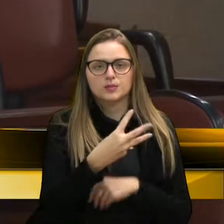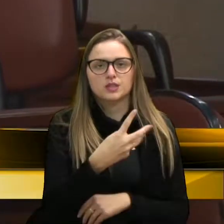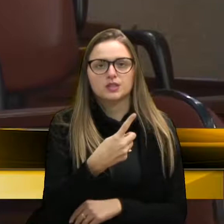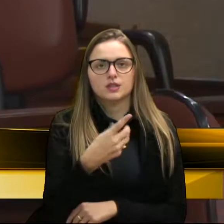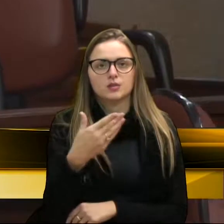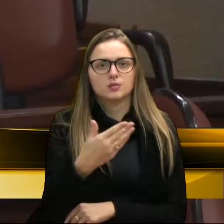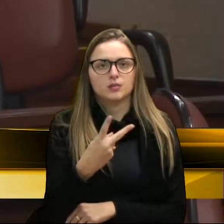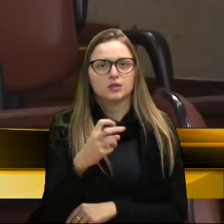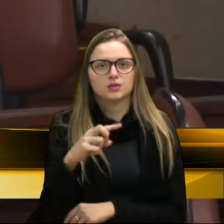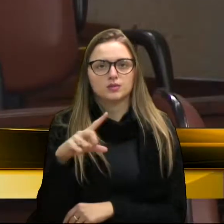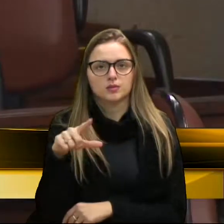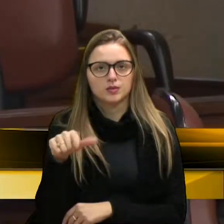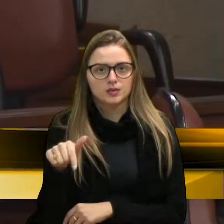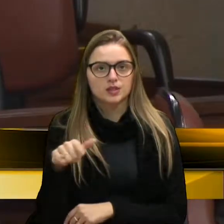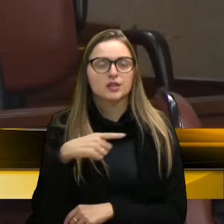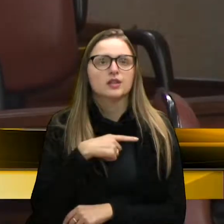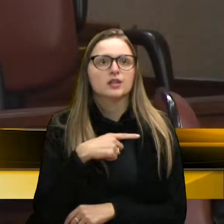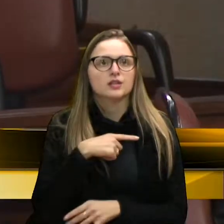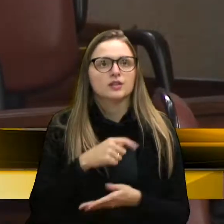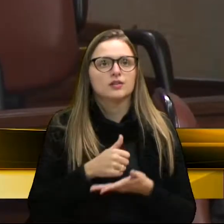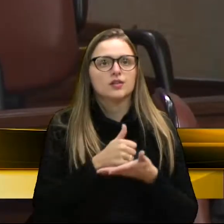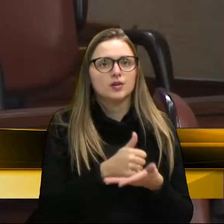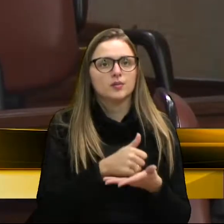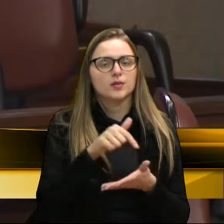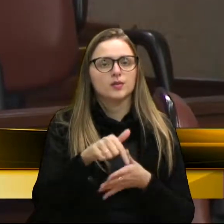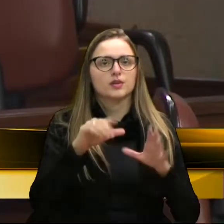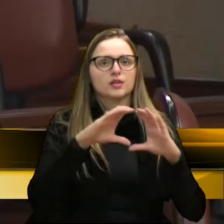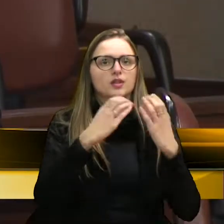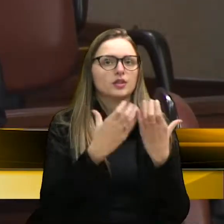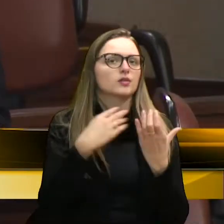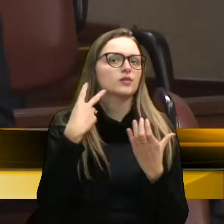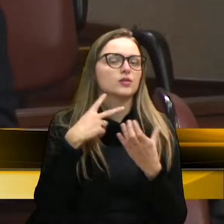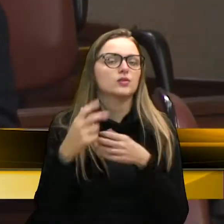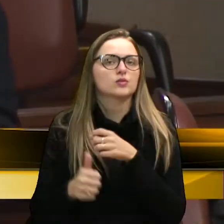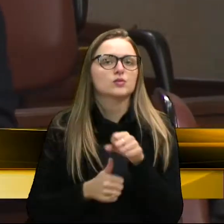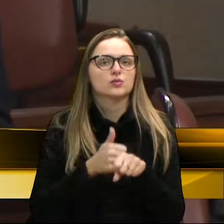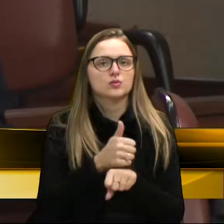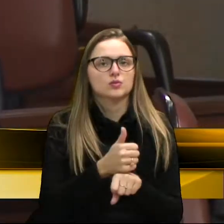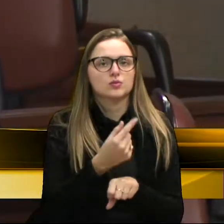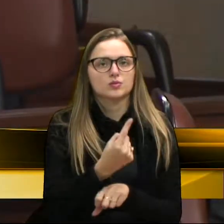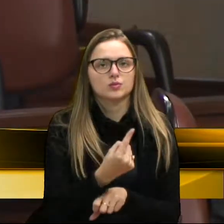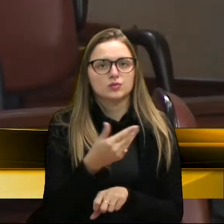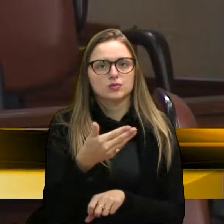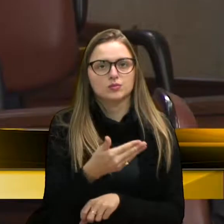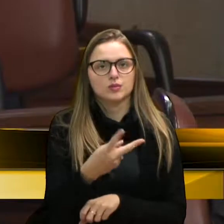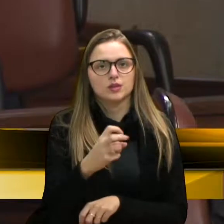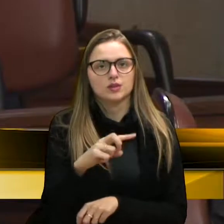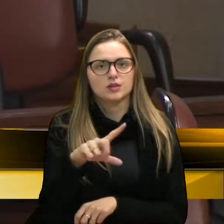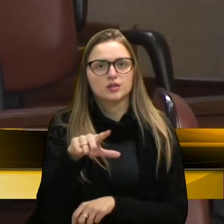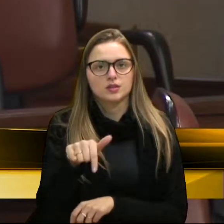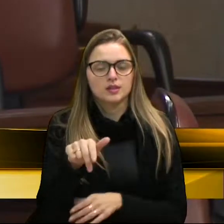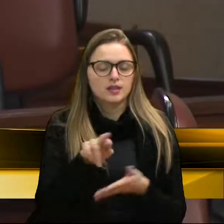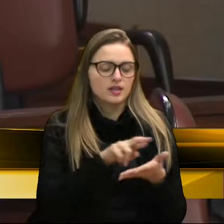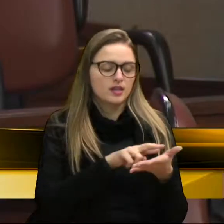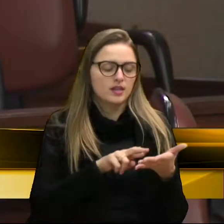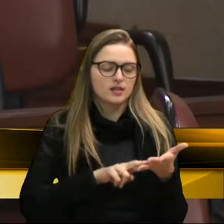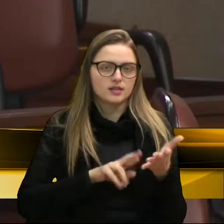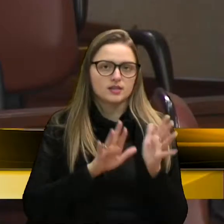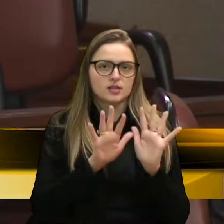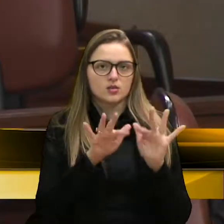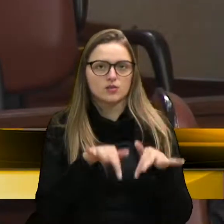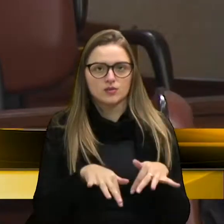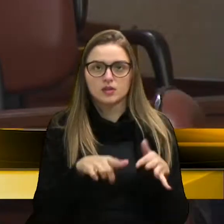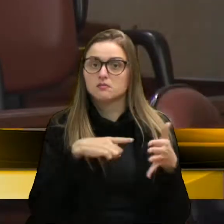2017 tramitou regularmente nesta Casa como substitutivo 1 de 2017 e a redação final